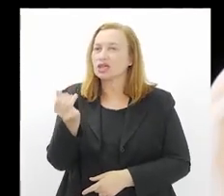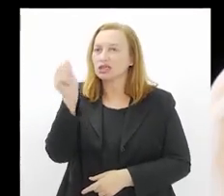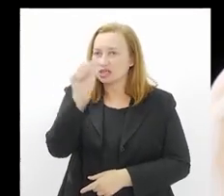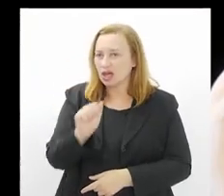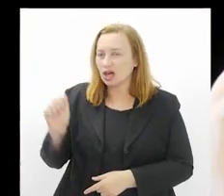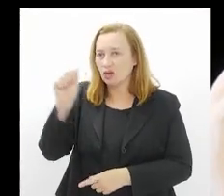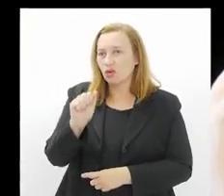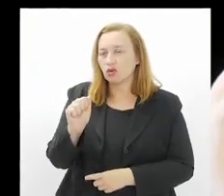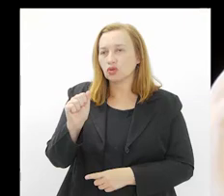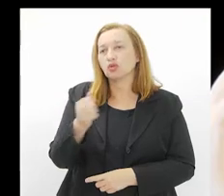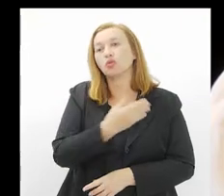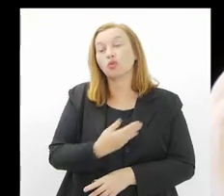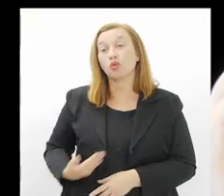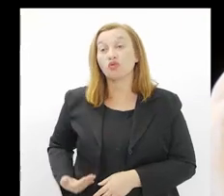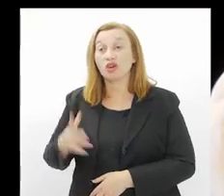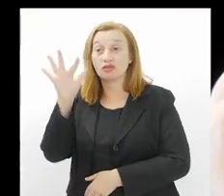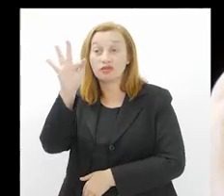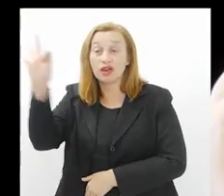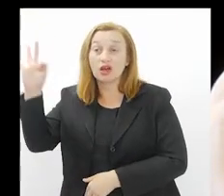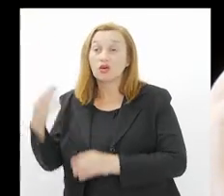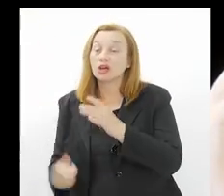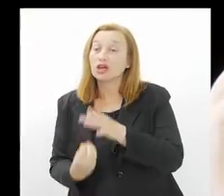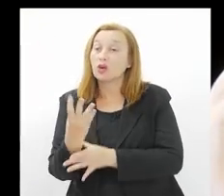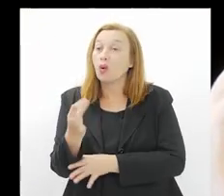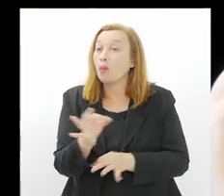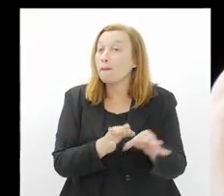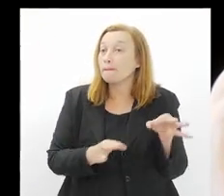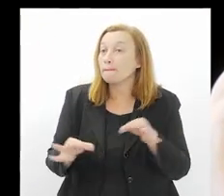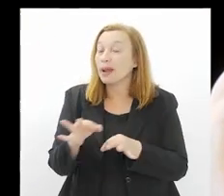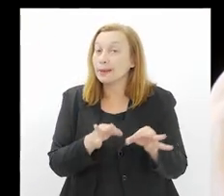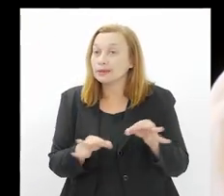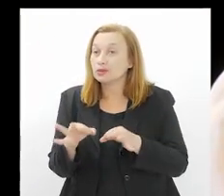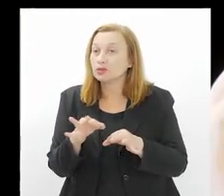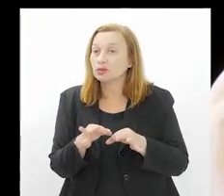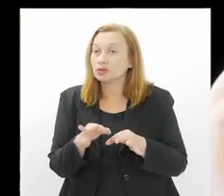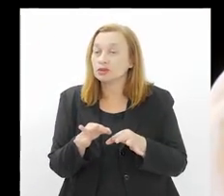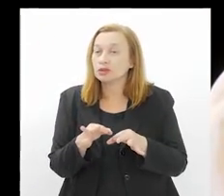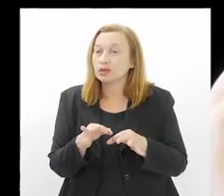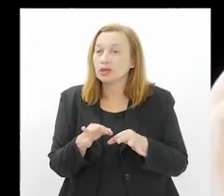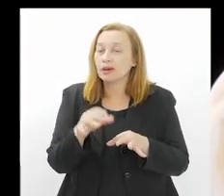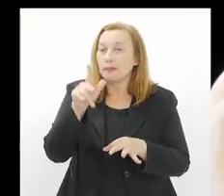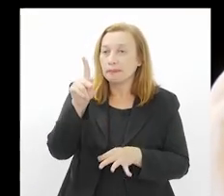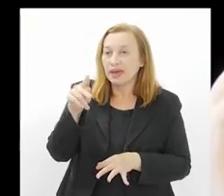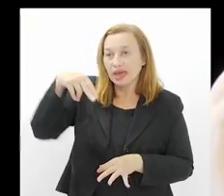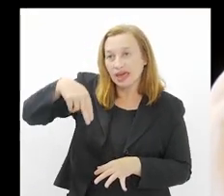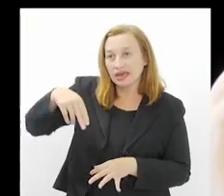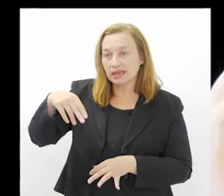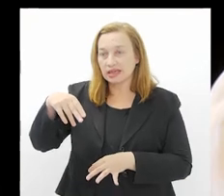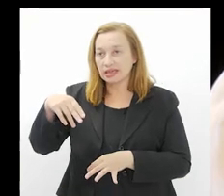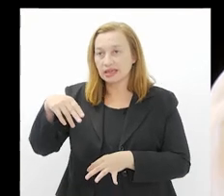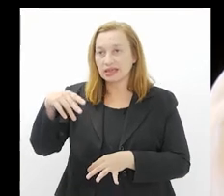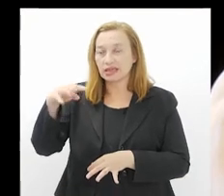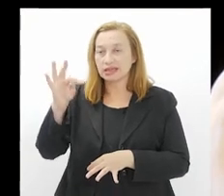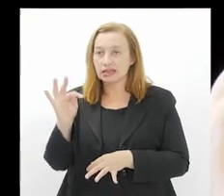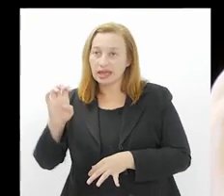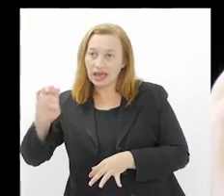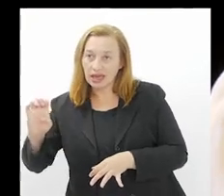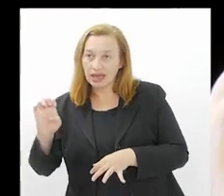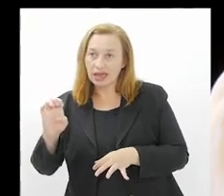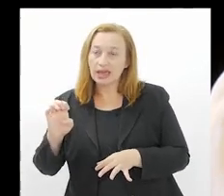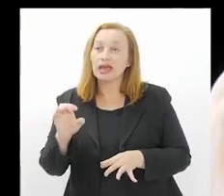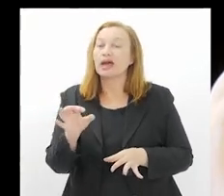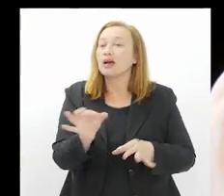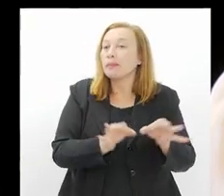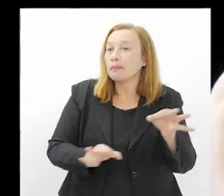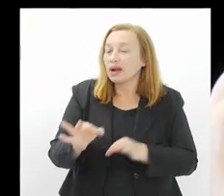26 de agosto, uhum, né, o governo federal, ele criou o plano, o PNTE, que é o Plano